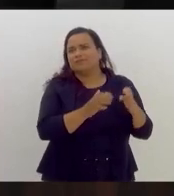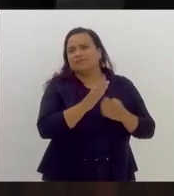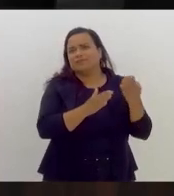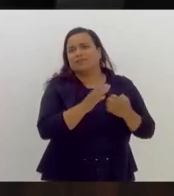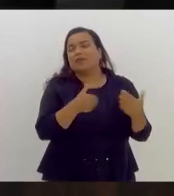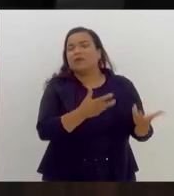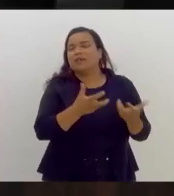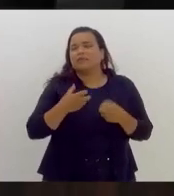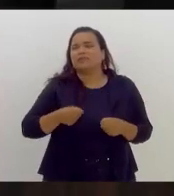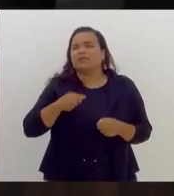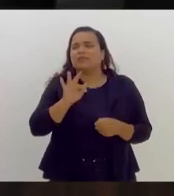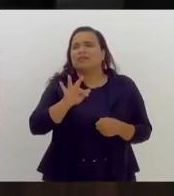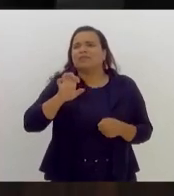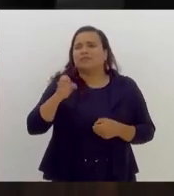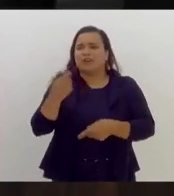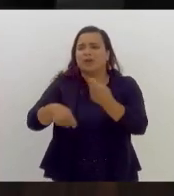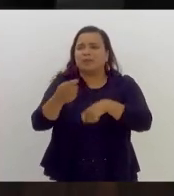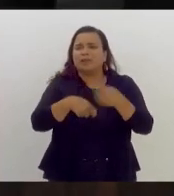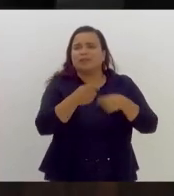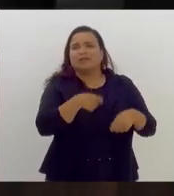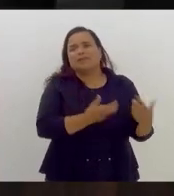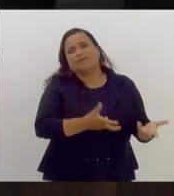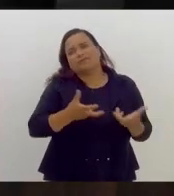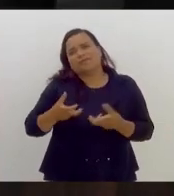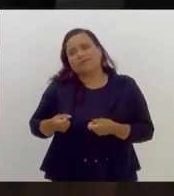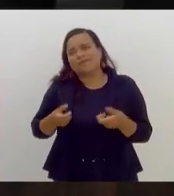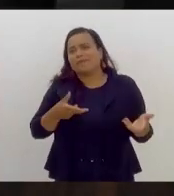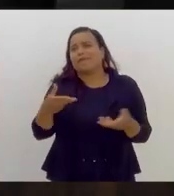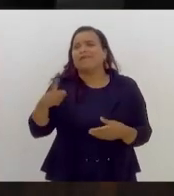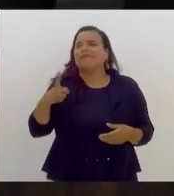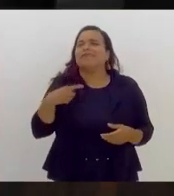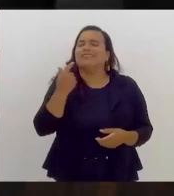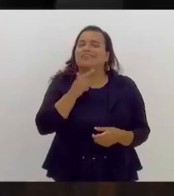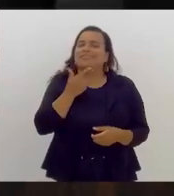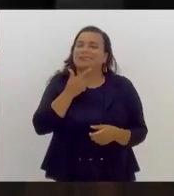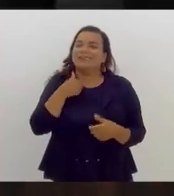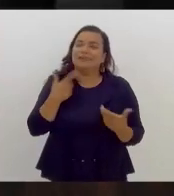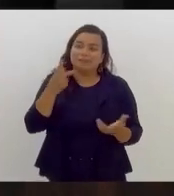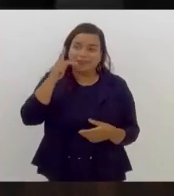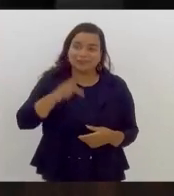FEComércio. É. Senhor então, presidente, o senhor